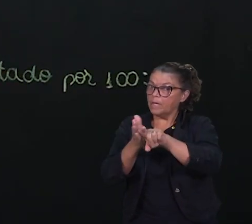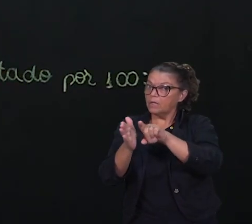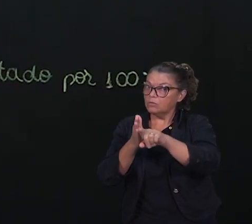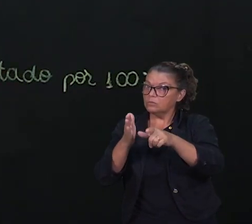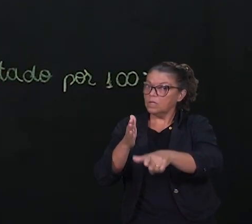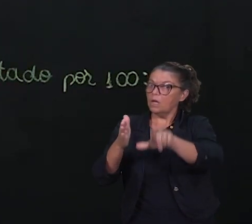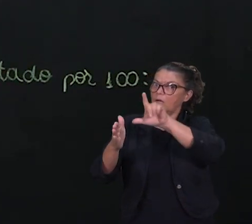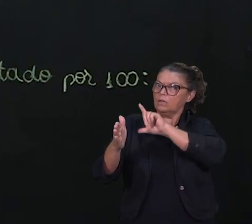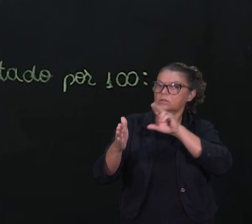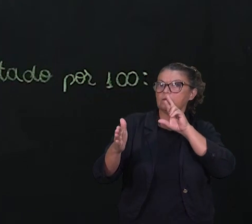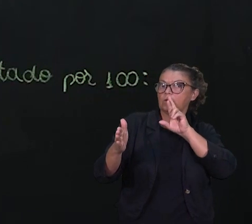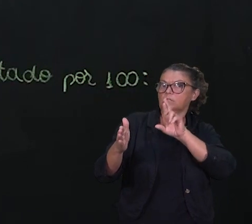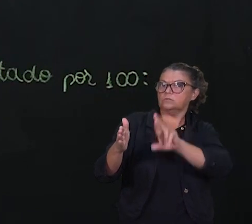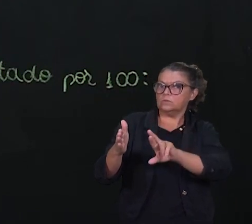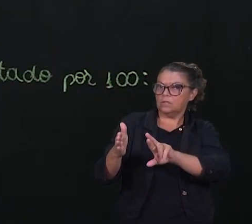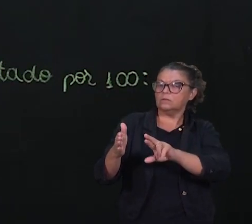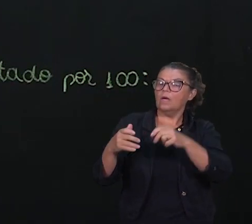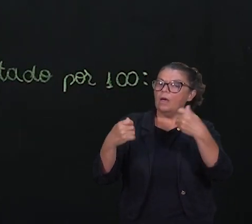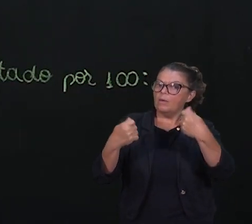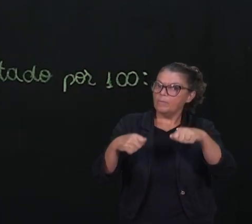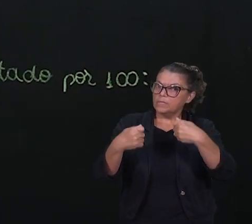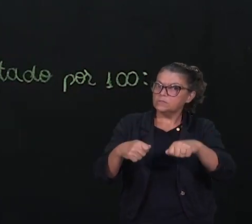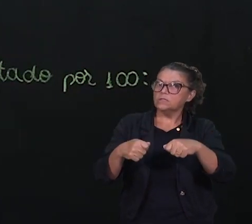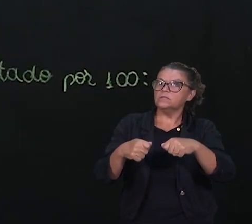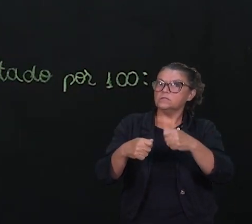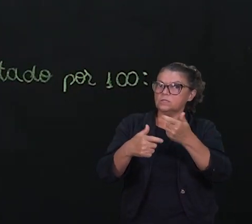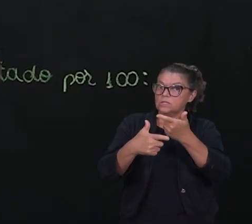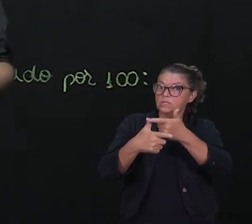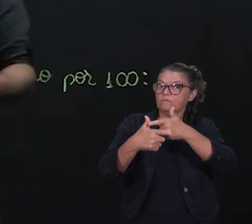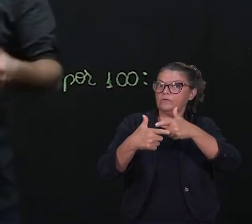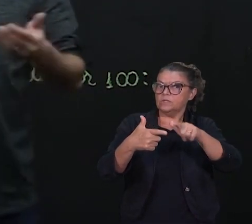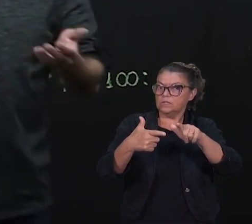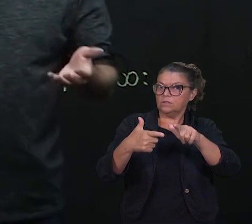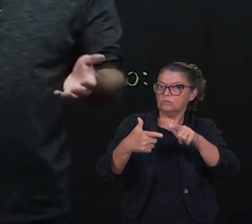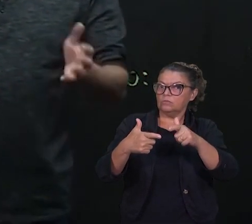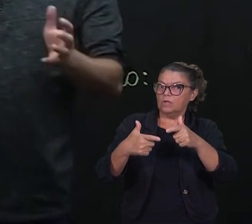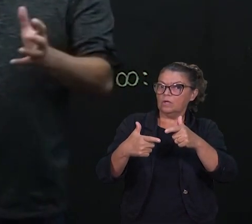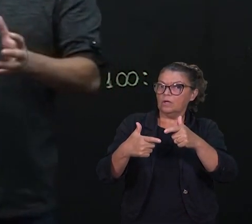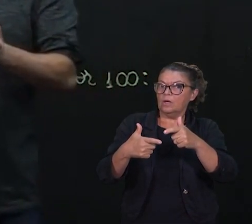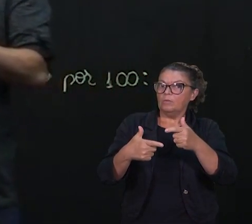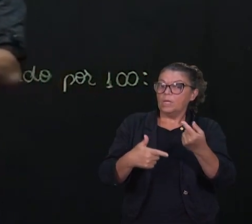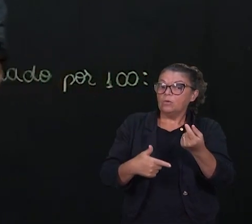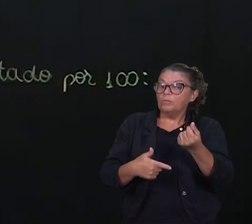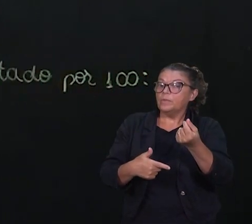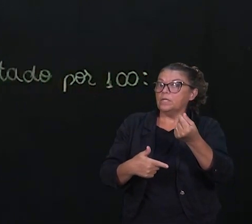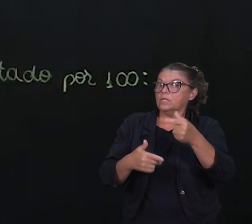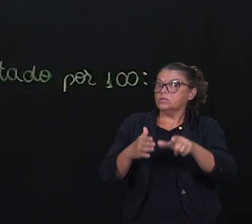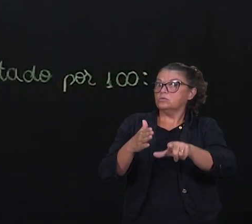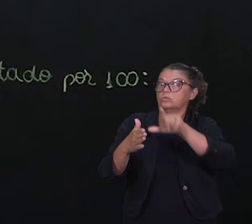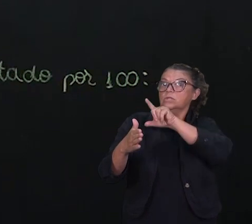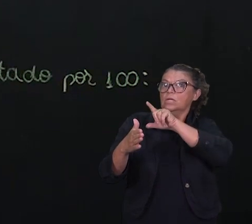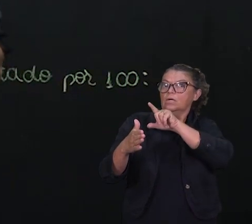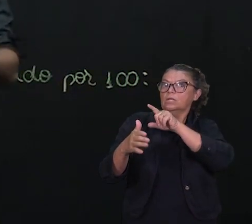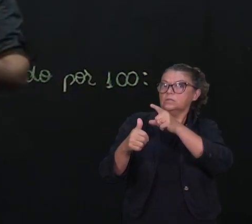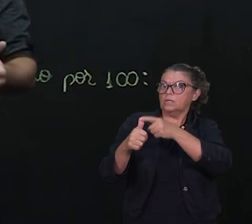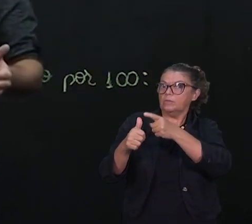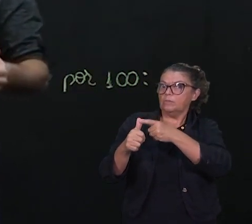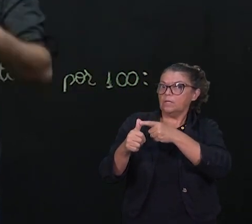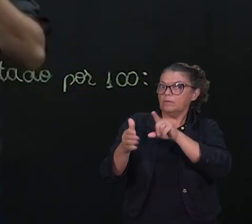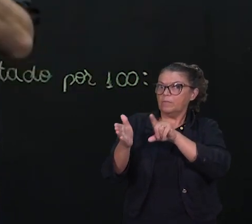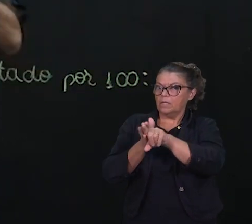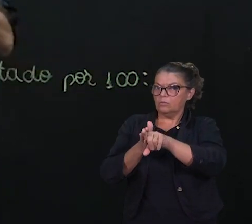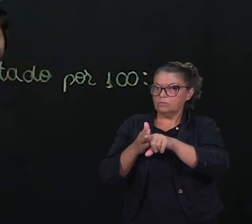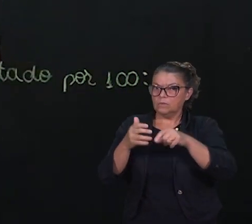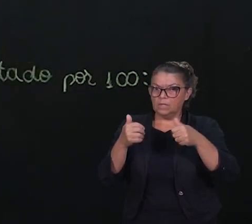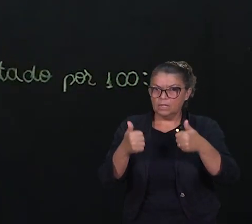E esse resultado tem que ser dividido pelo preço original, ou seja, o preço antes de sofrer esse